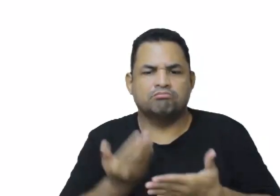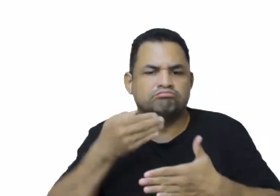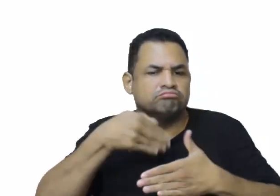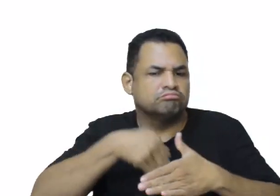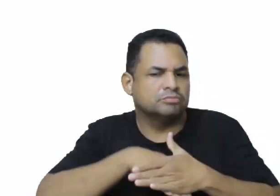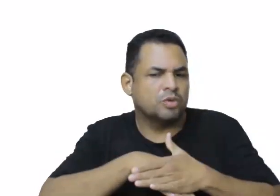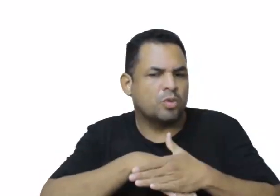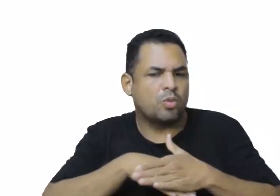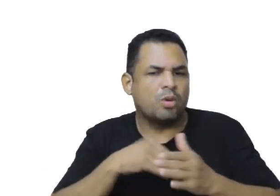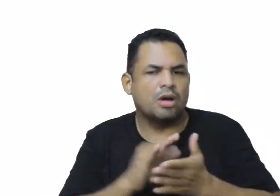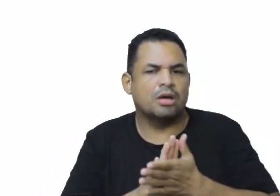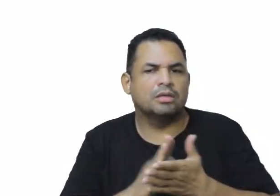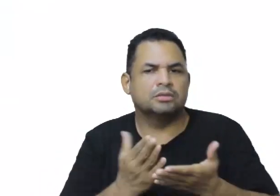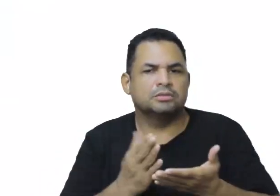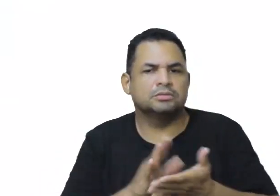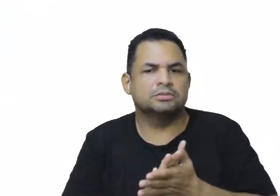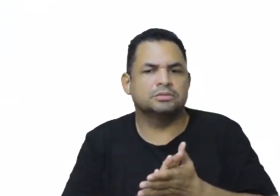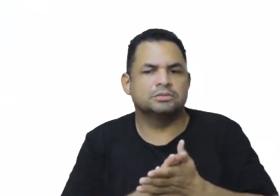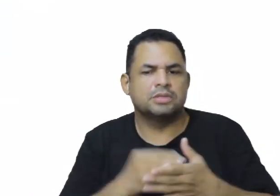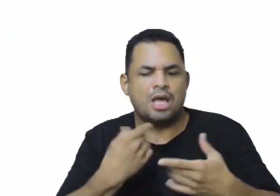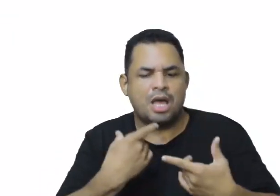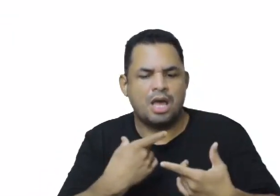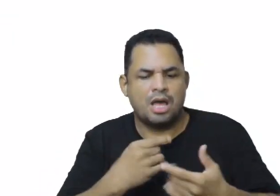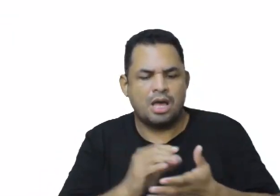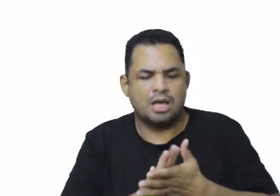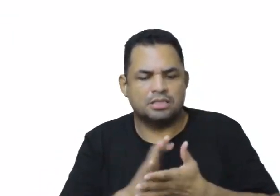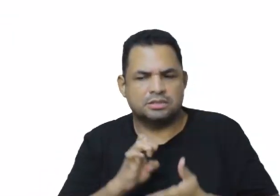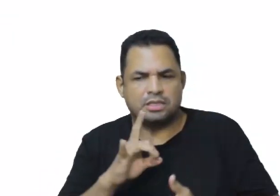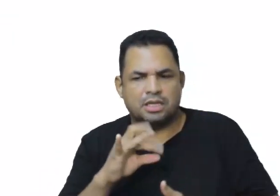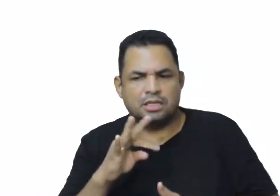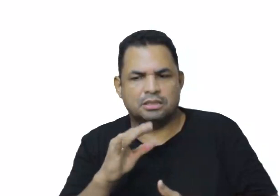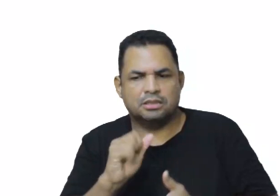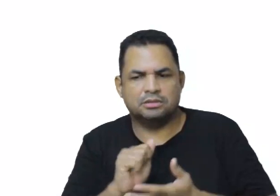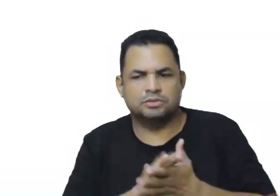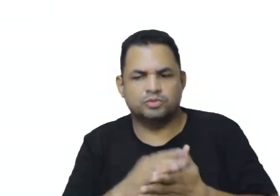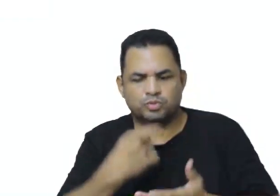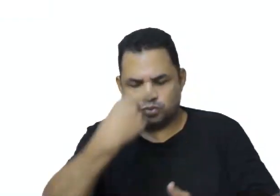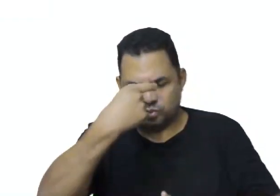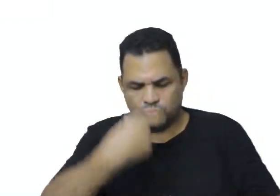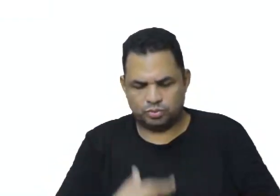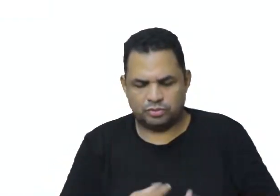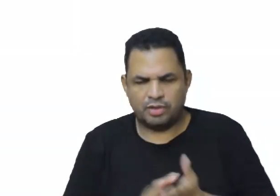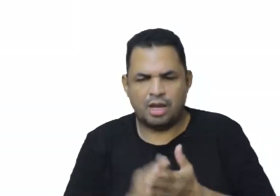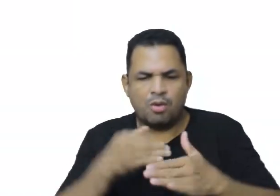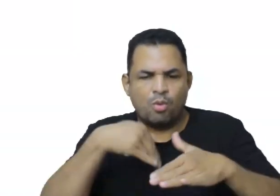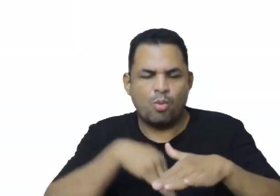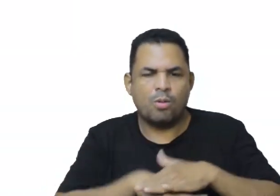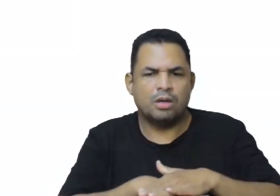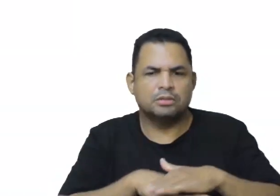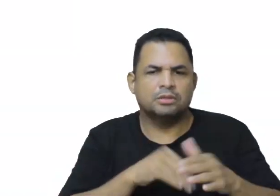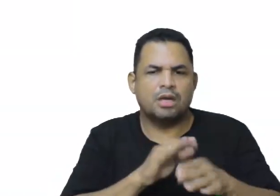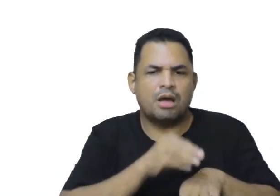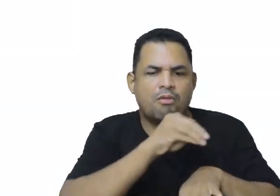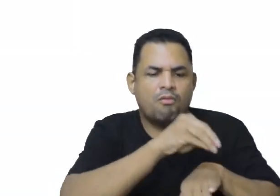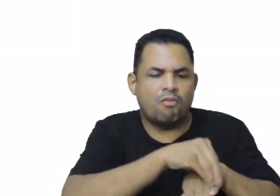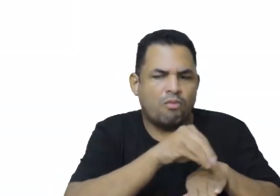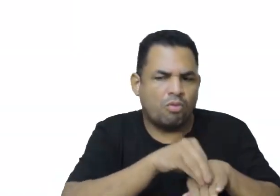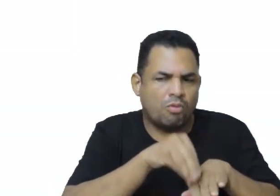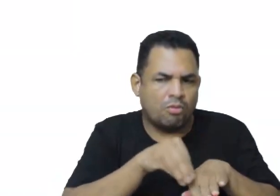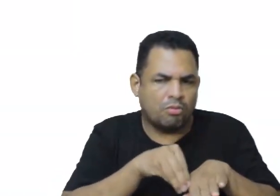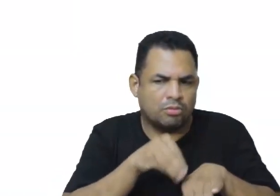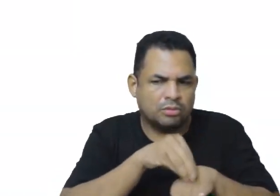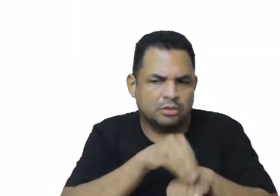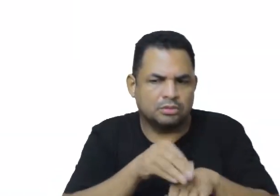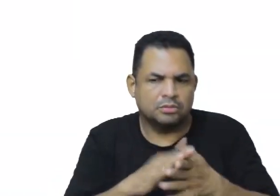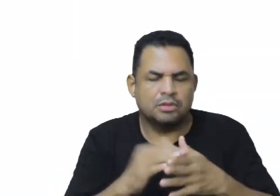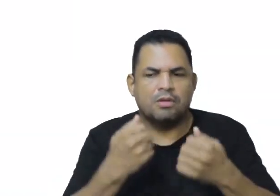Das excretas aí do indivíduo. Ela vai também manter alguns nutrientes, né? Para que ele